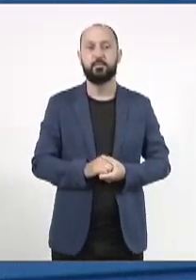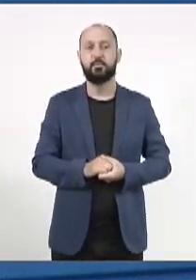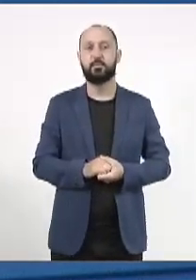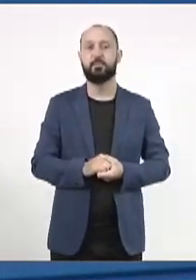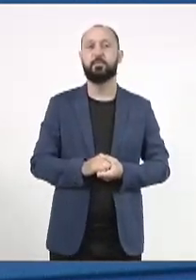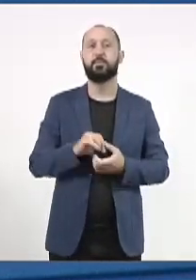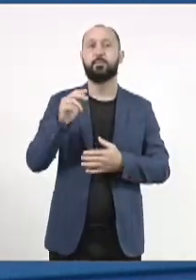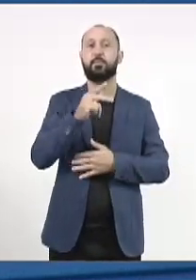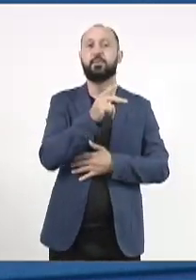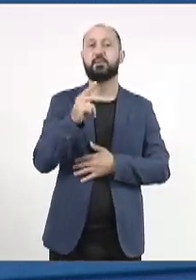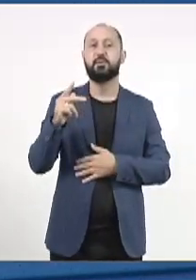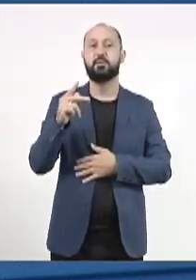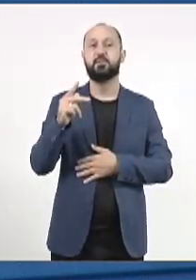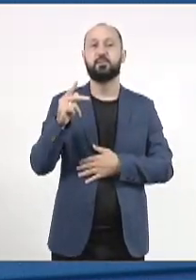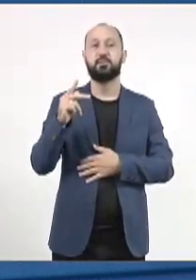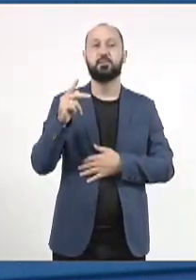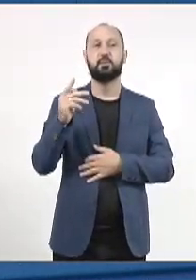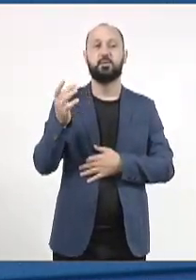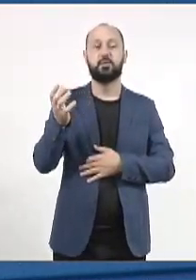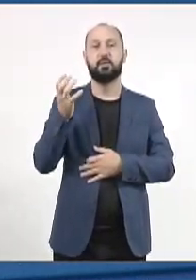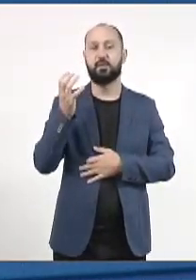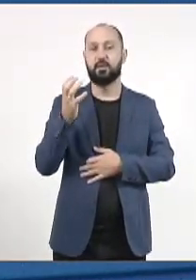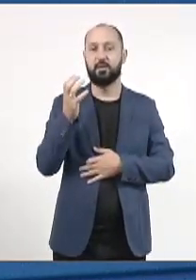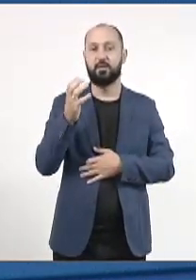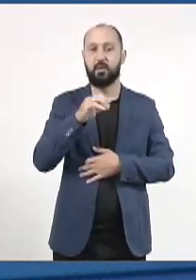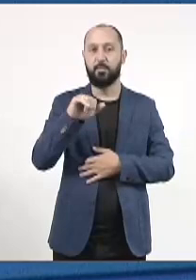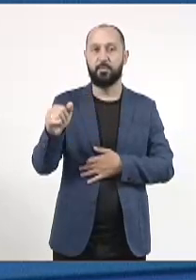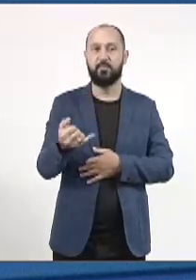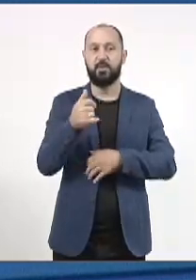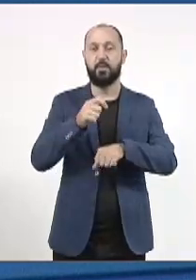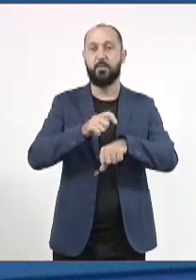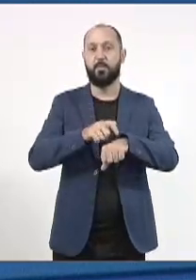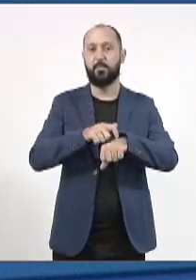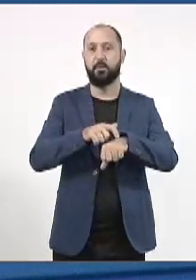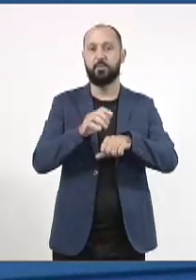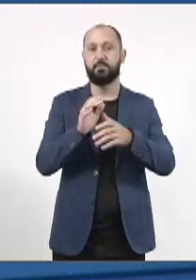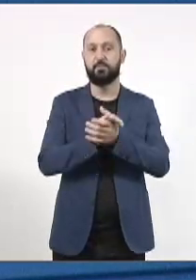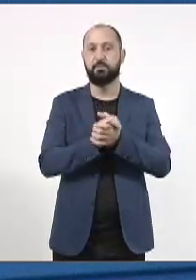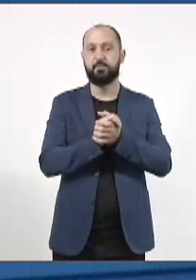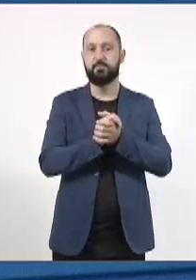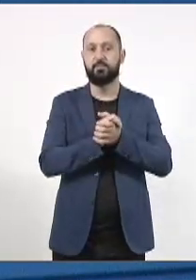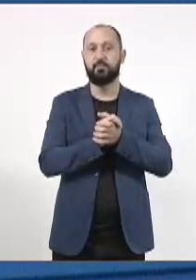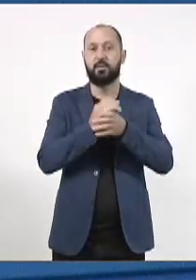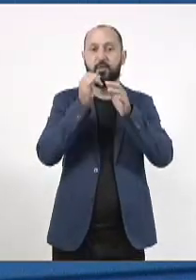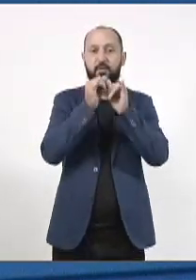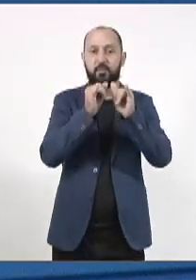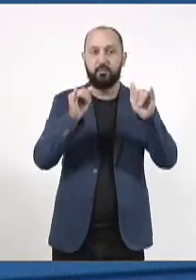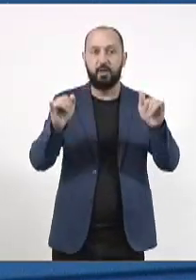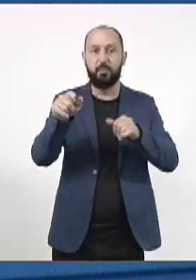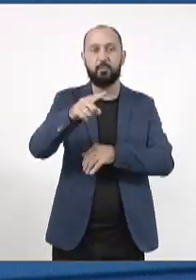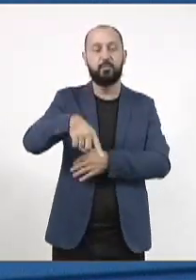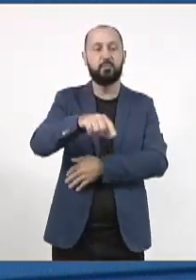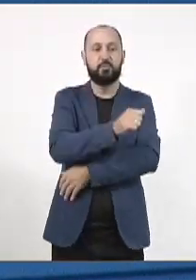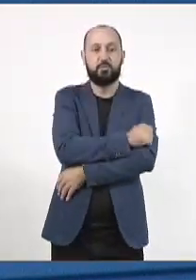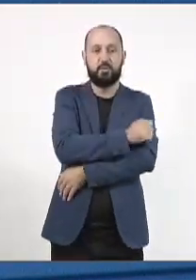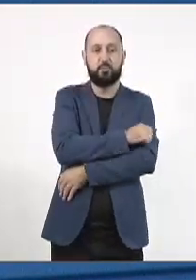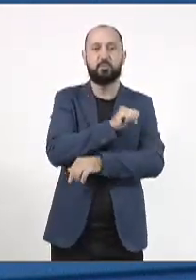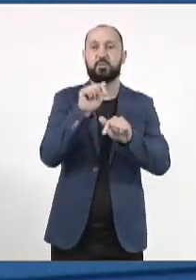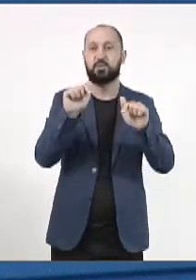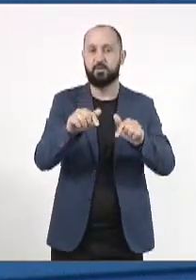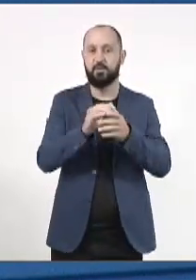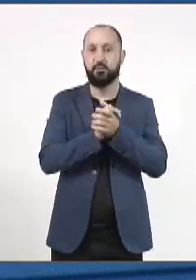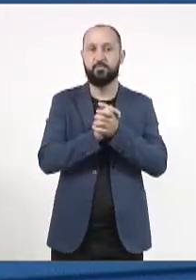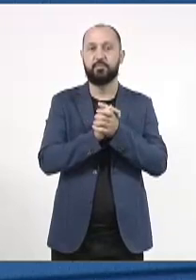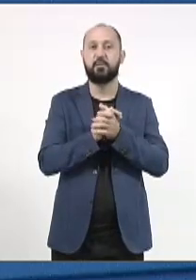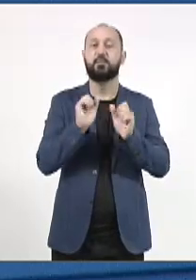senhor presidente, eu quero aproveitar este momento para dizer para os nossos alunos que estão hoje aqui,